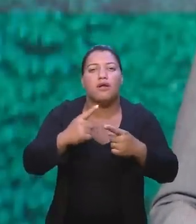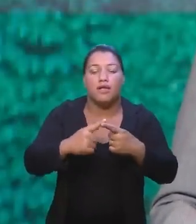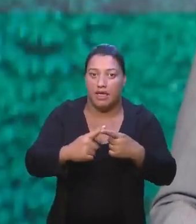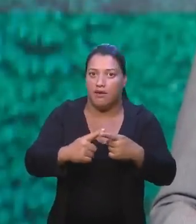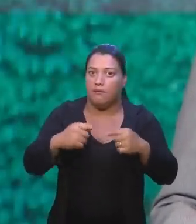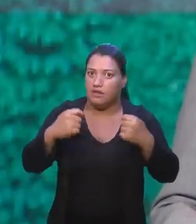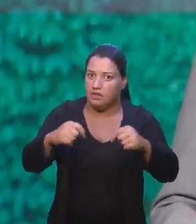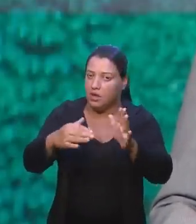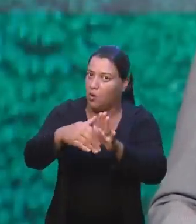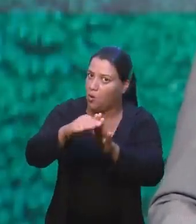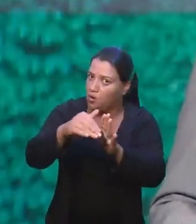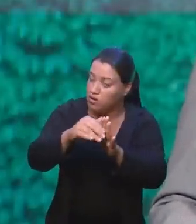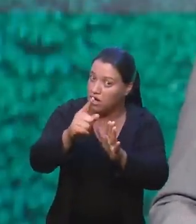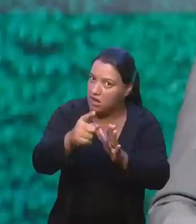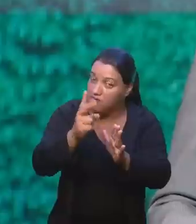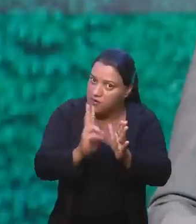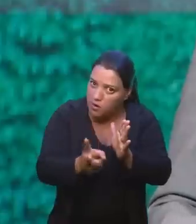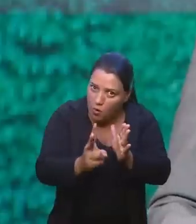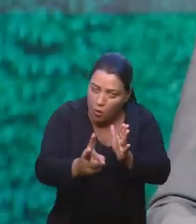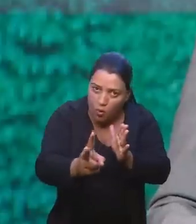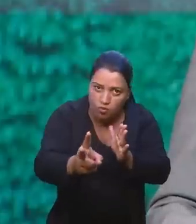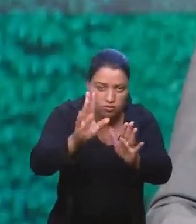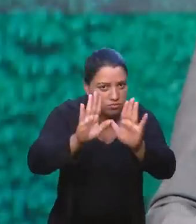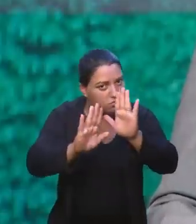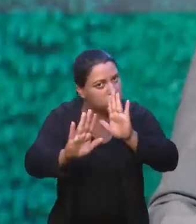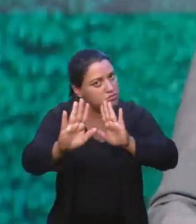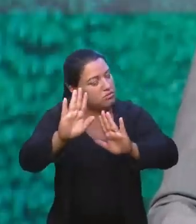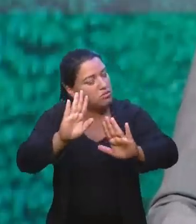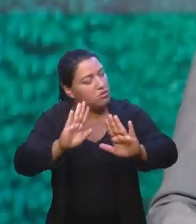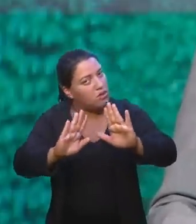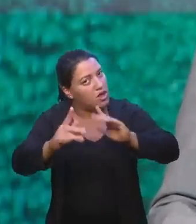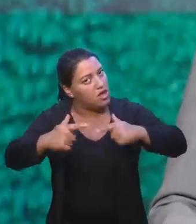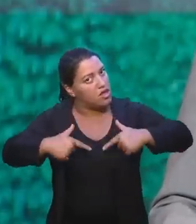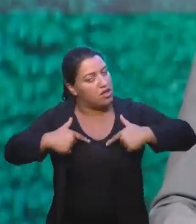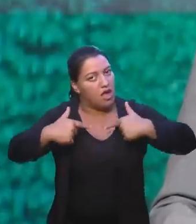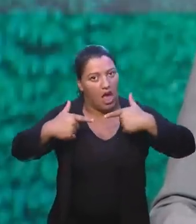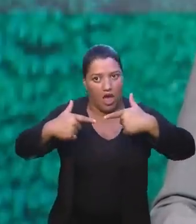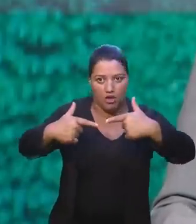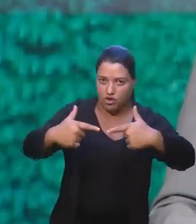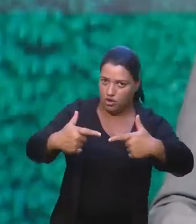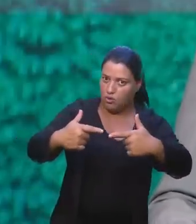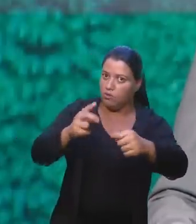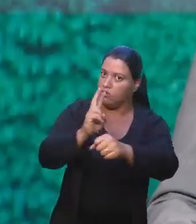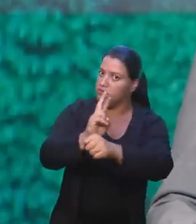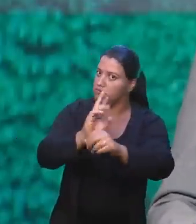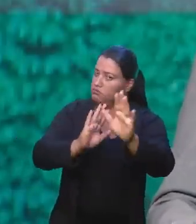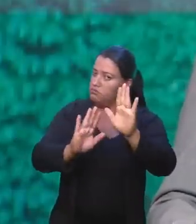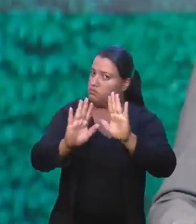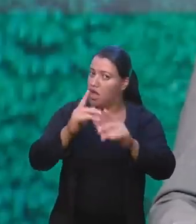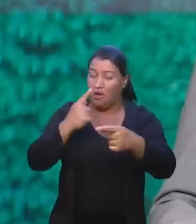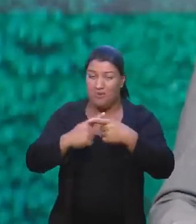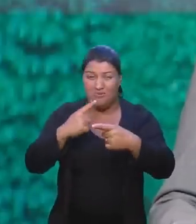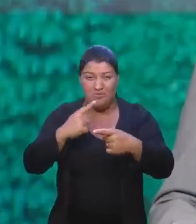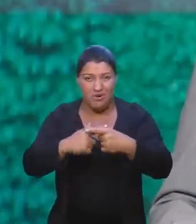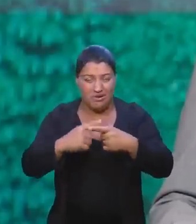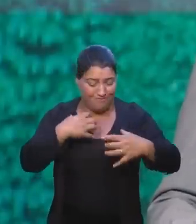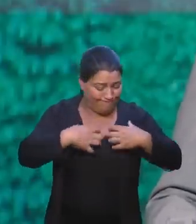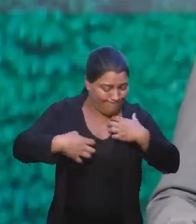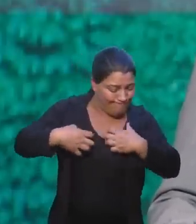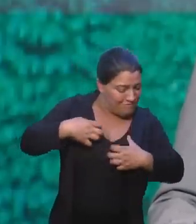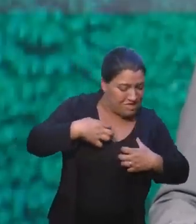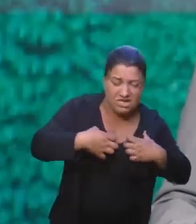advertência para vos manteres em guarda e agir com prudência. É uma tempestade que